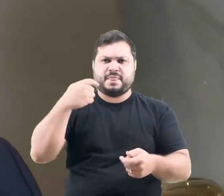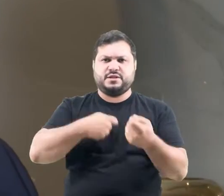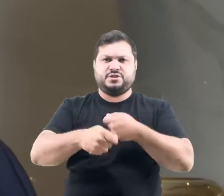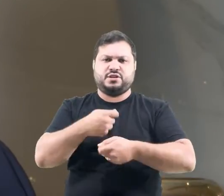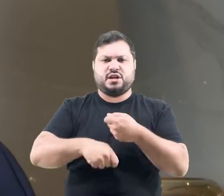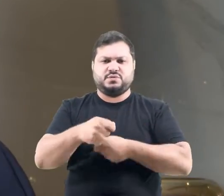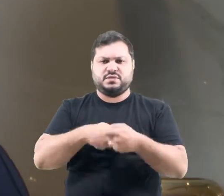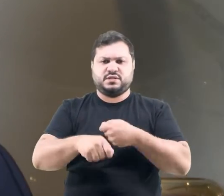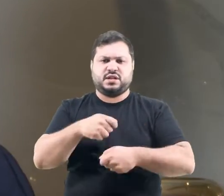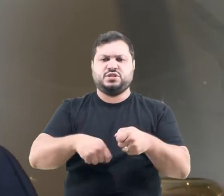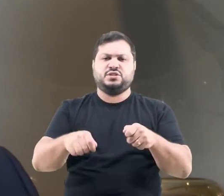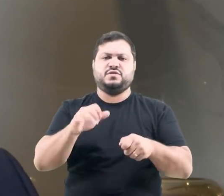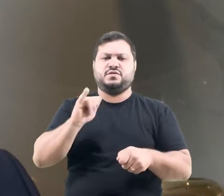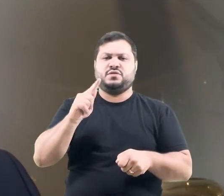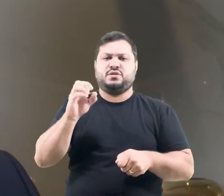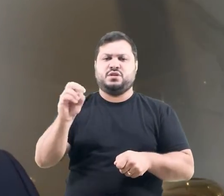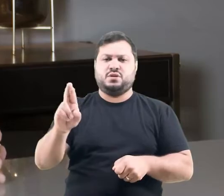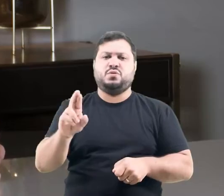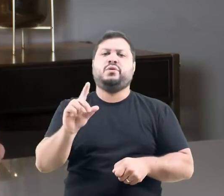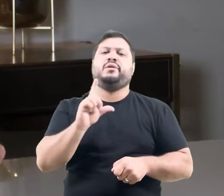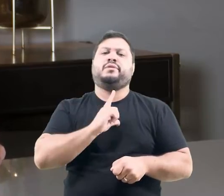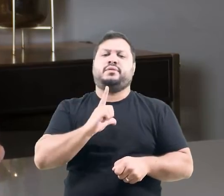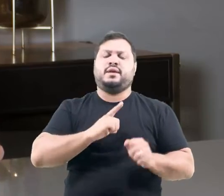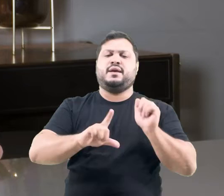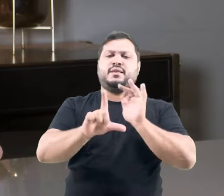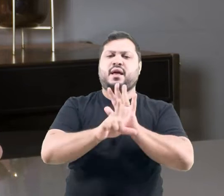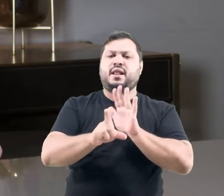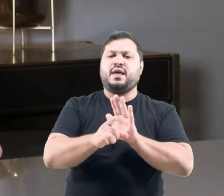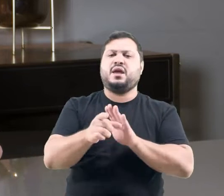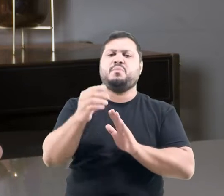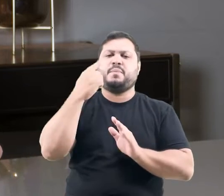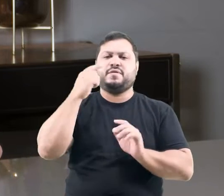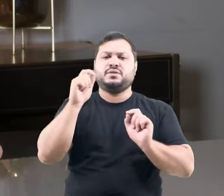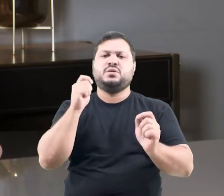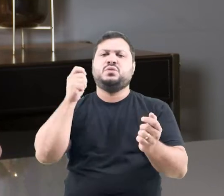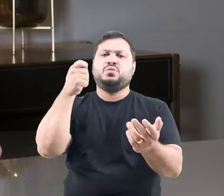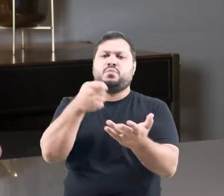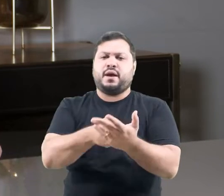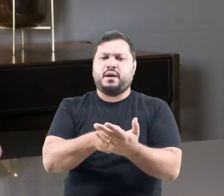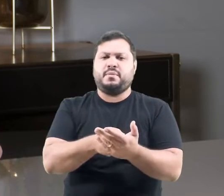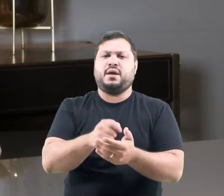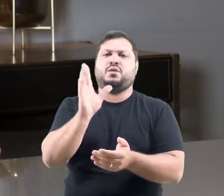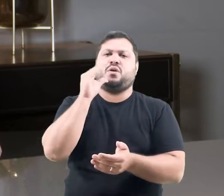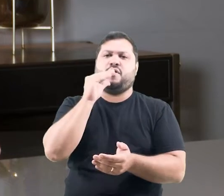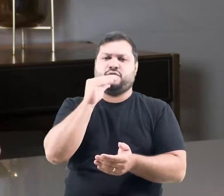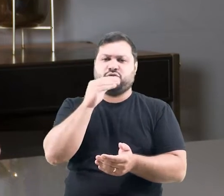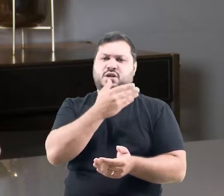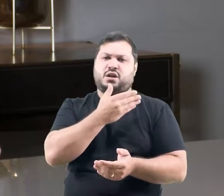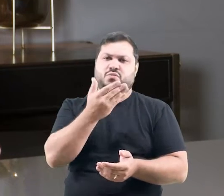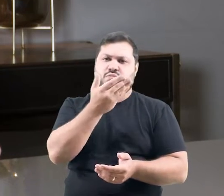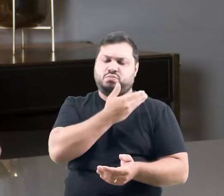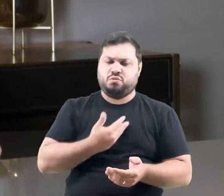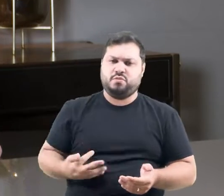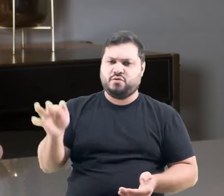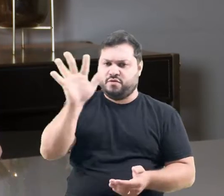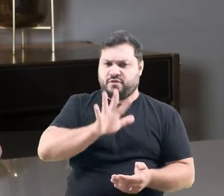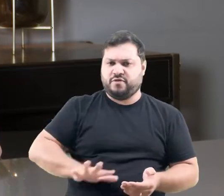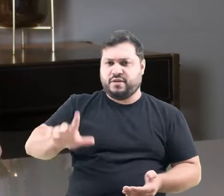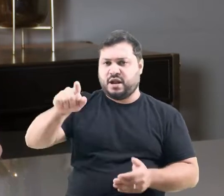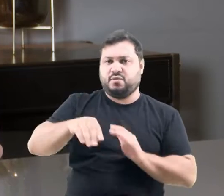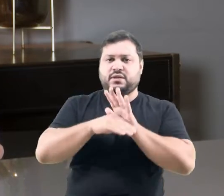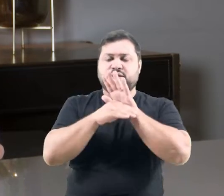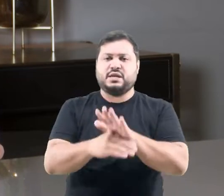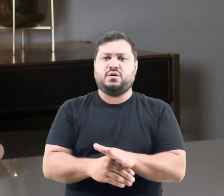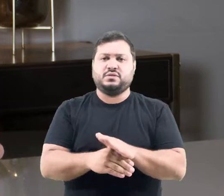direito administrativo Igor Teles. Existe na lei uma previsão do pagamento aos servidores públicos federais